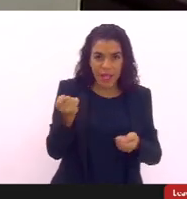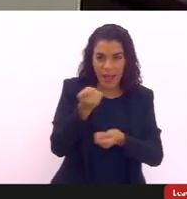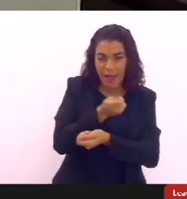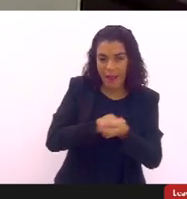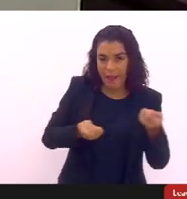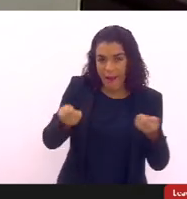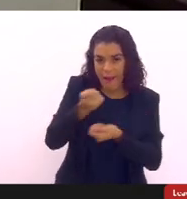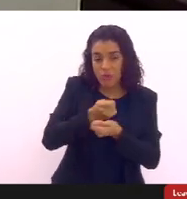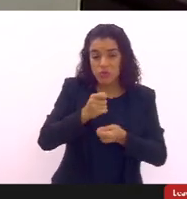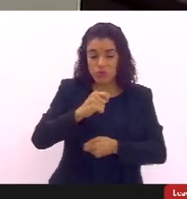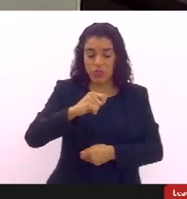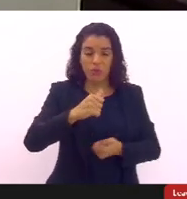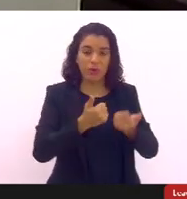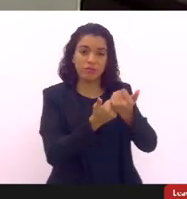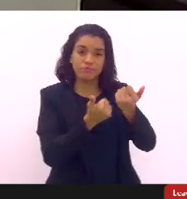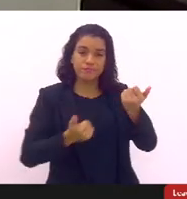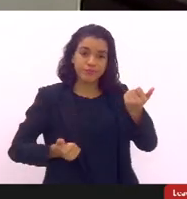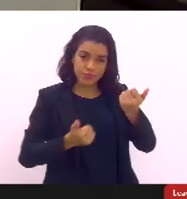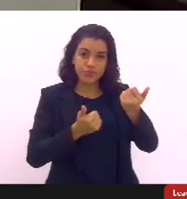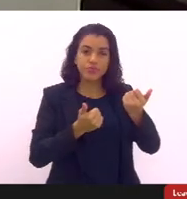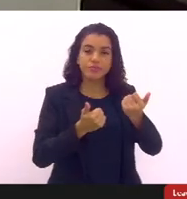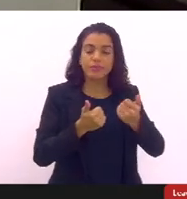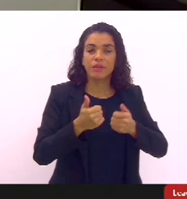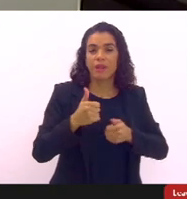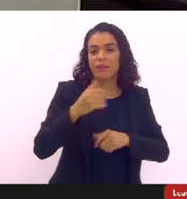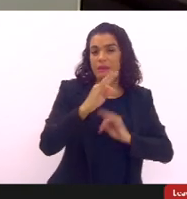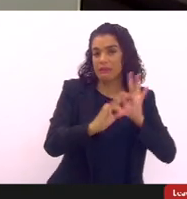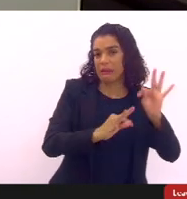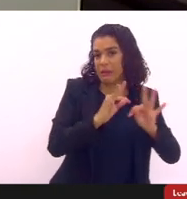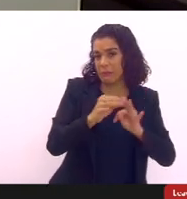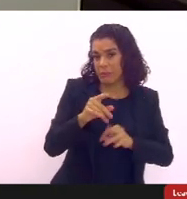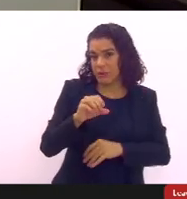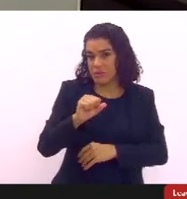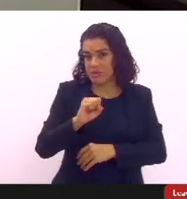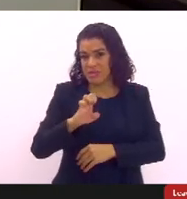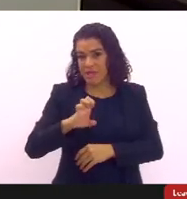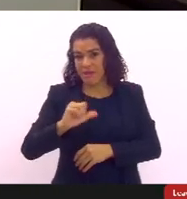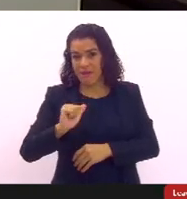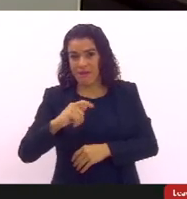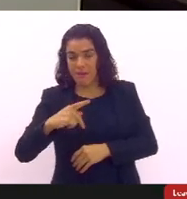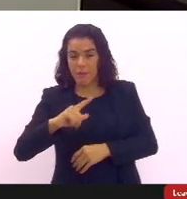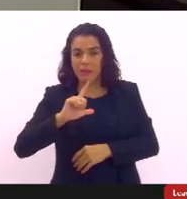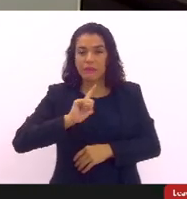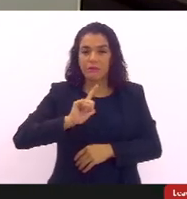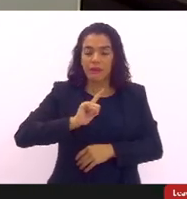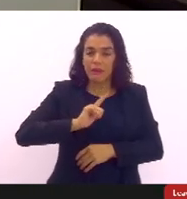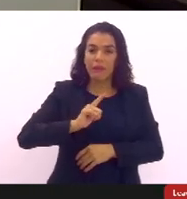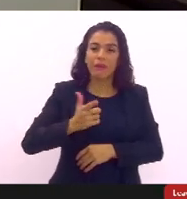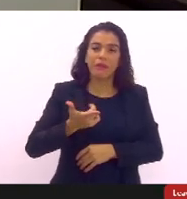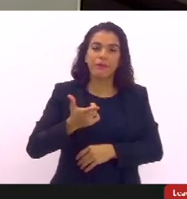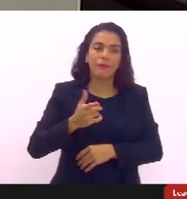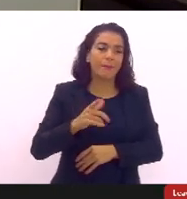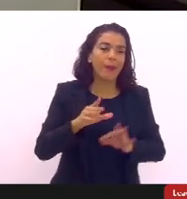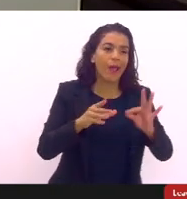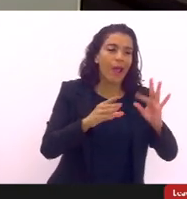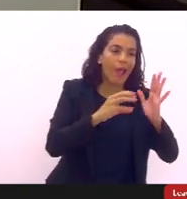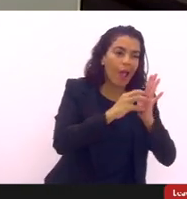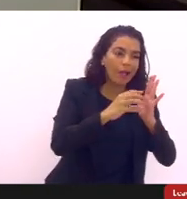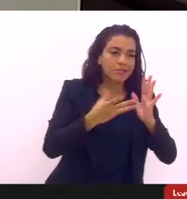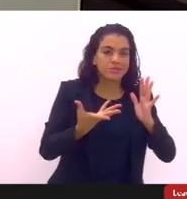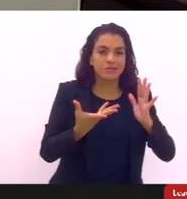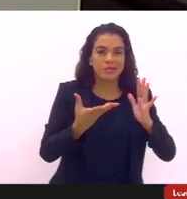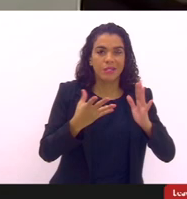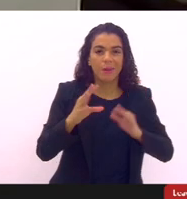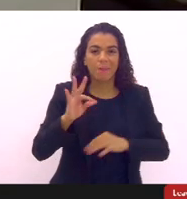o subsecretário de tratamento, no orçamento da SEAP, né, tem alguma coisa para AIDS? Tem alguma coisa